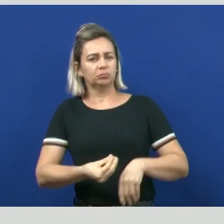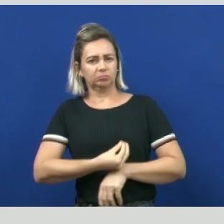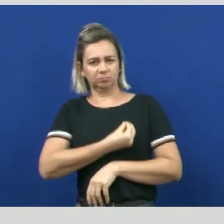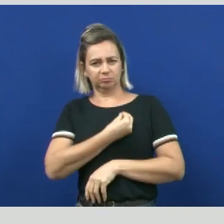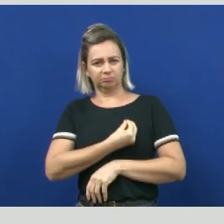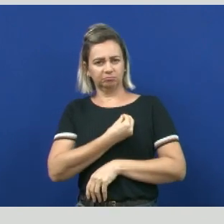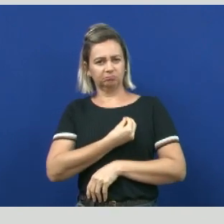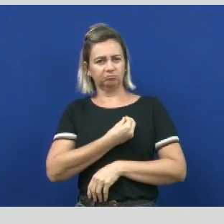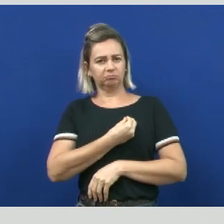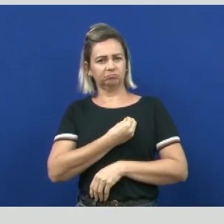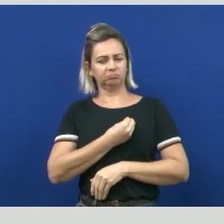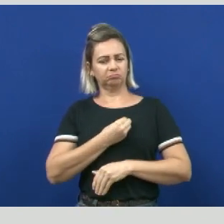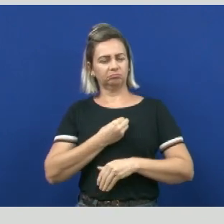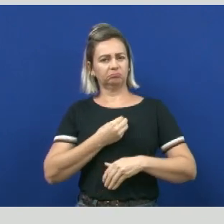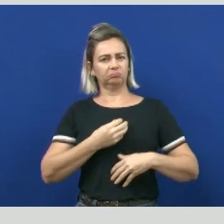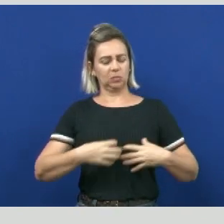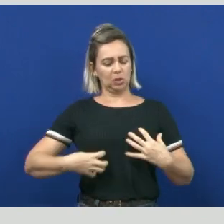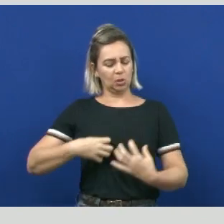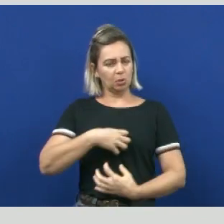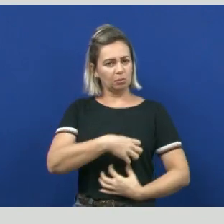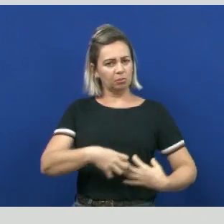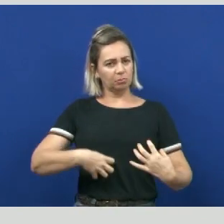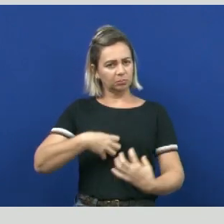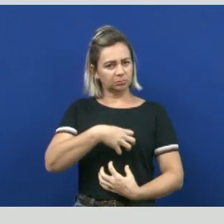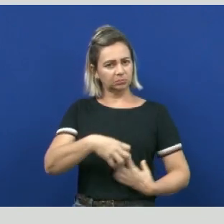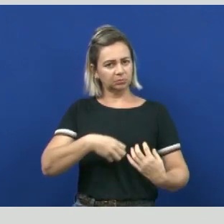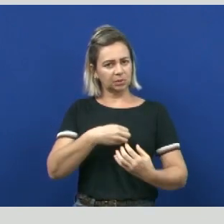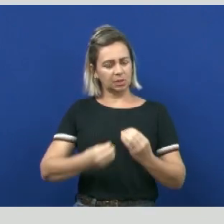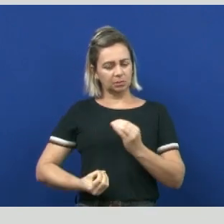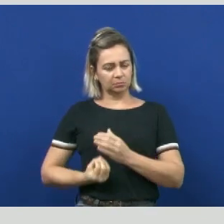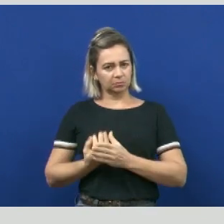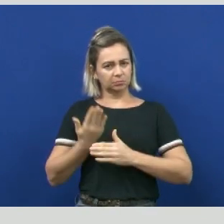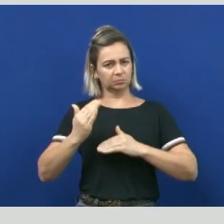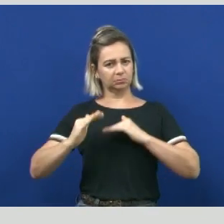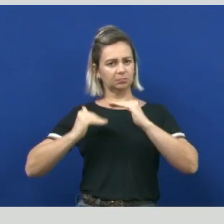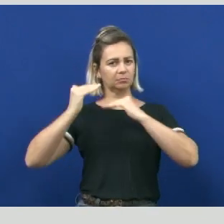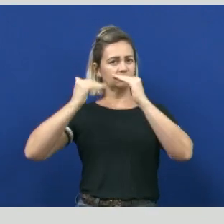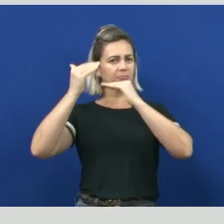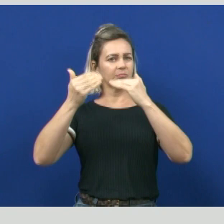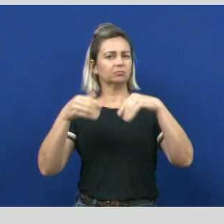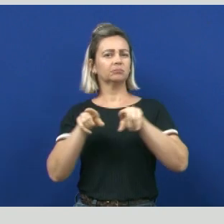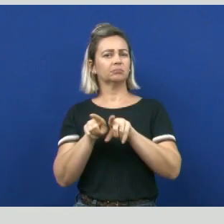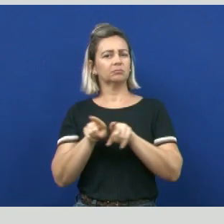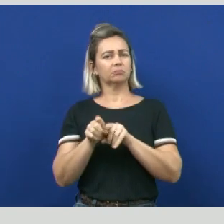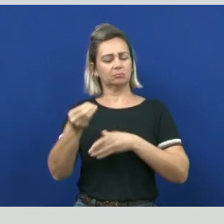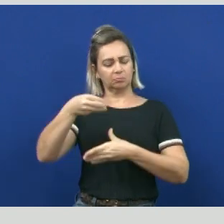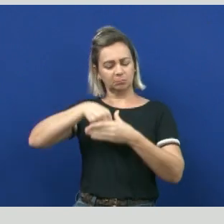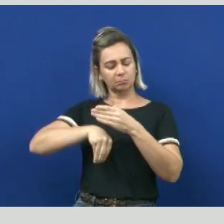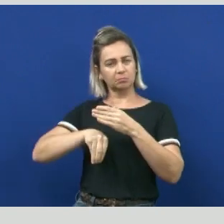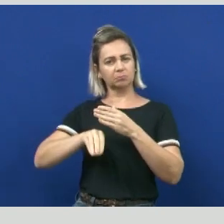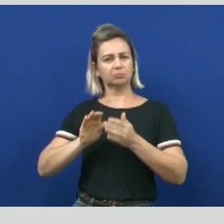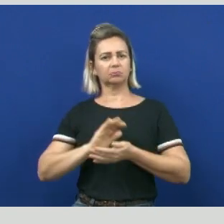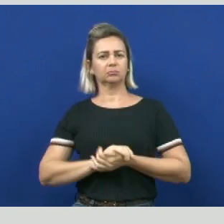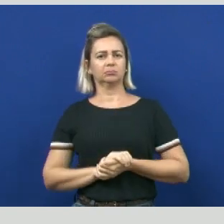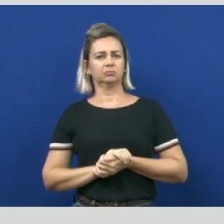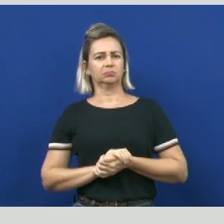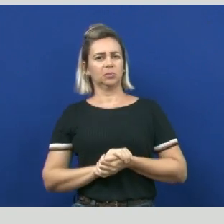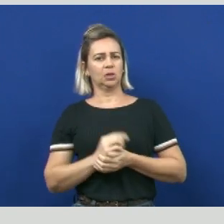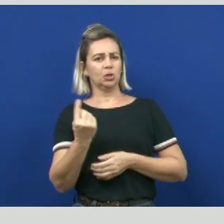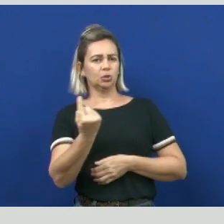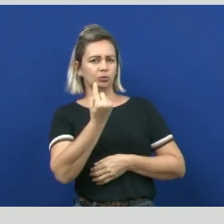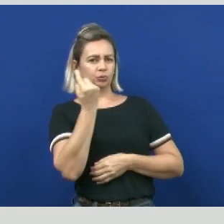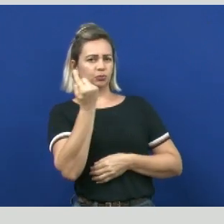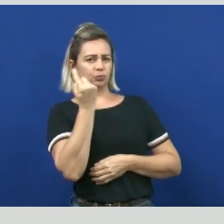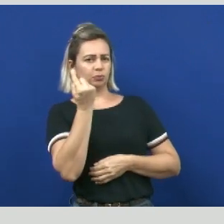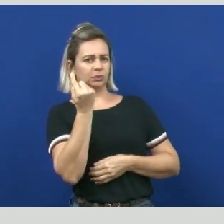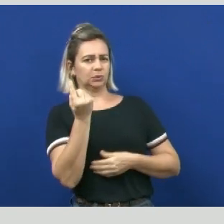né? Todo o processo metabólico, tudo que acontece dentro de um ser vivo acontece dentro de uma célula.